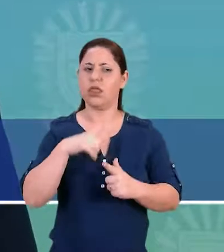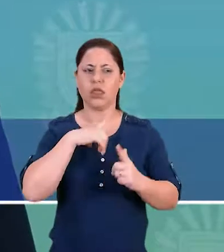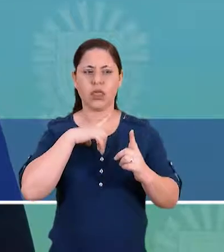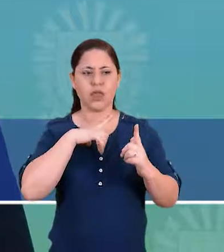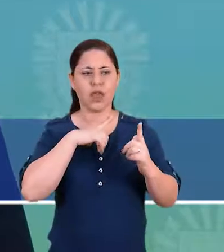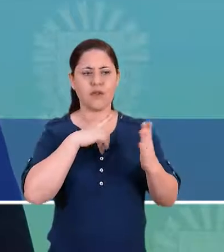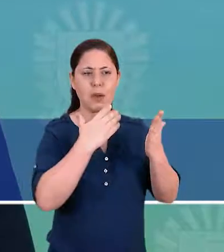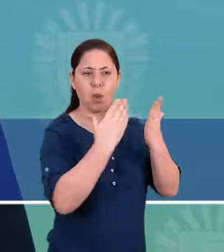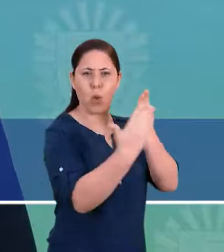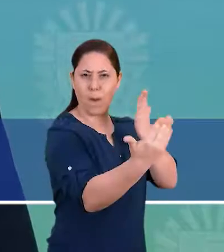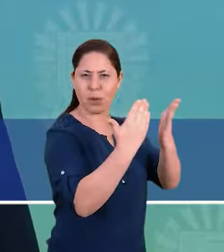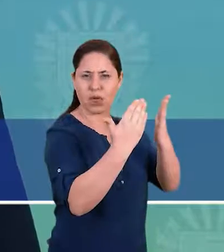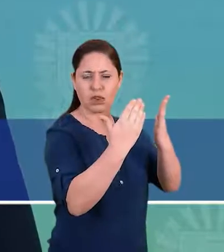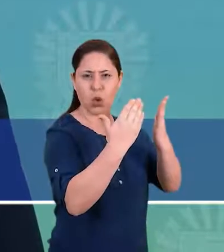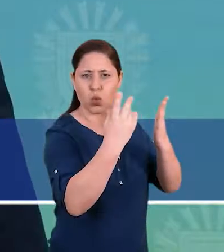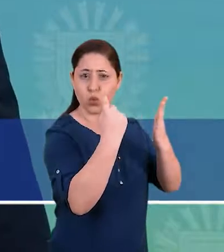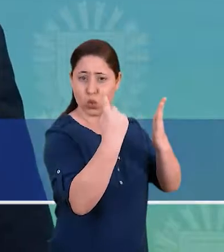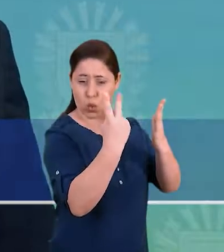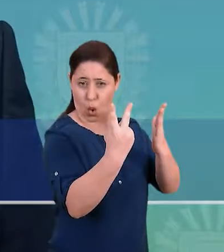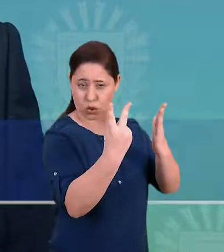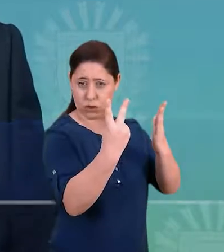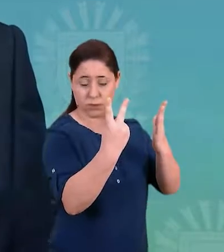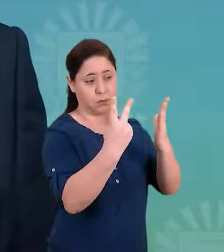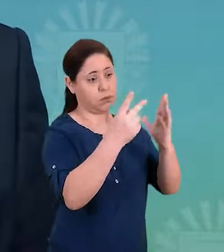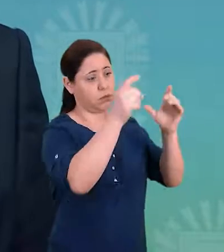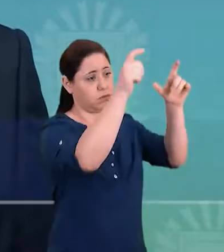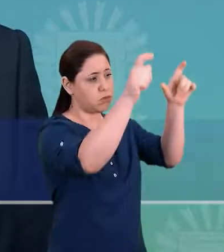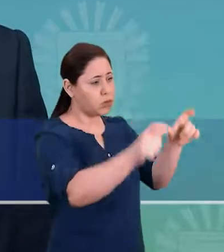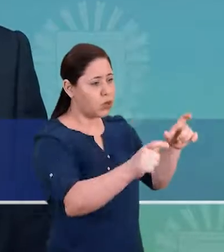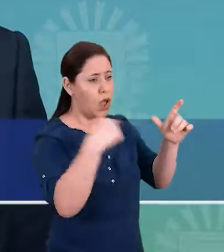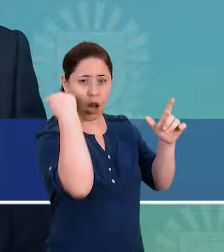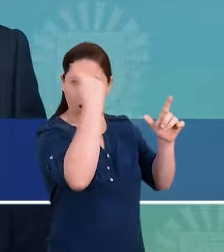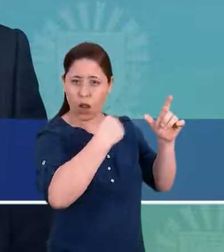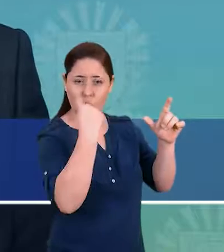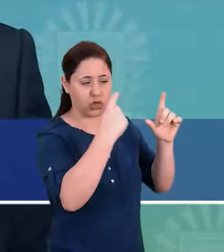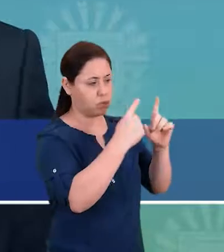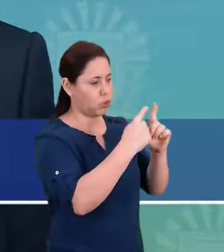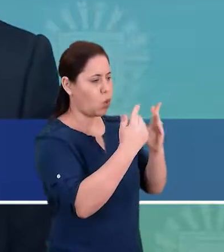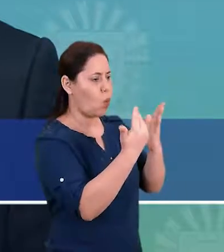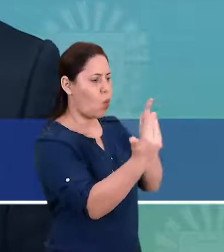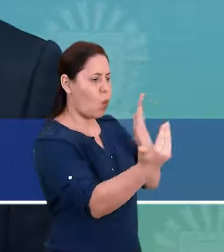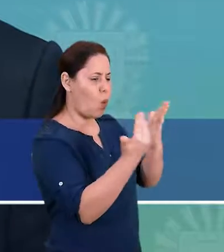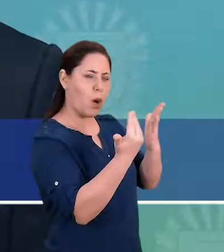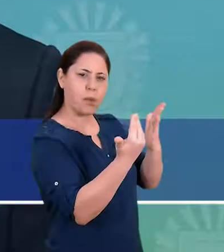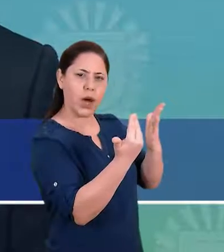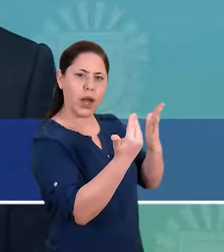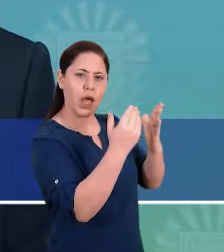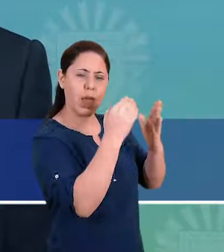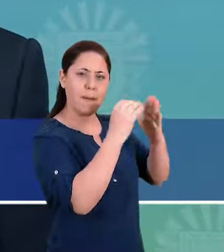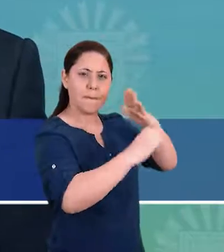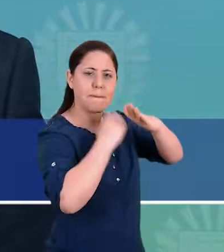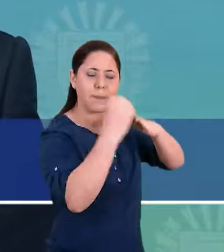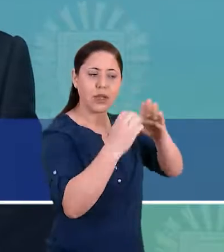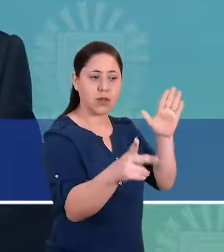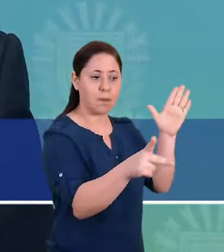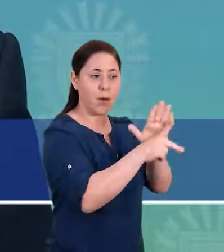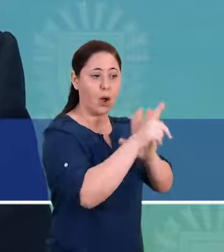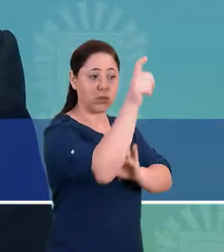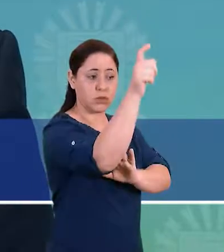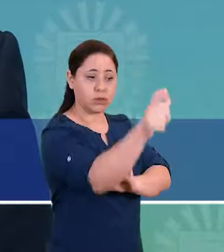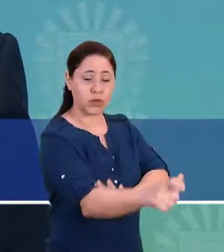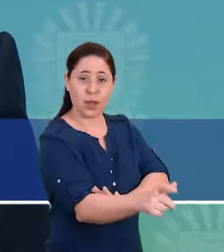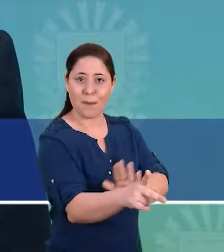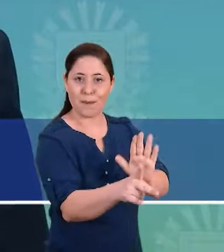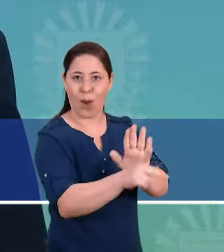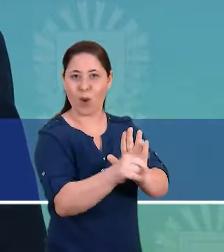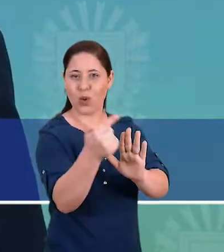medição paralela e que comprovou que o relógio de uma empresa aqui do estado,